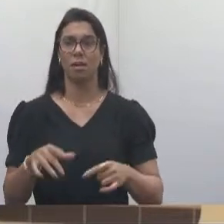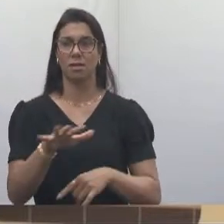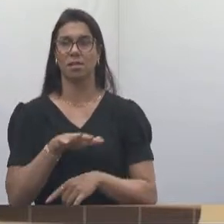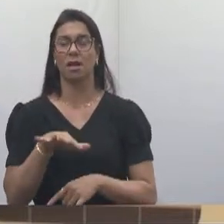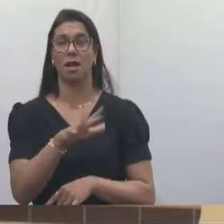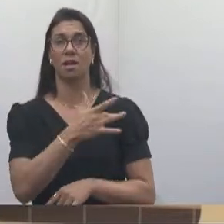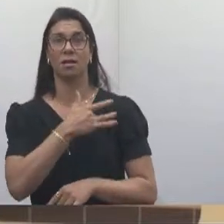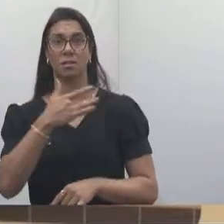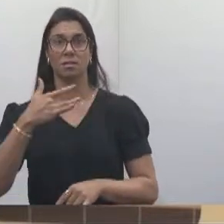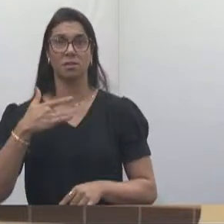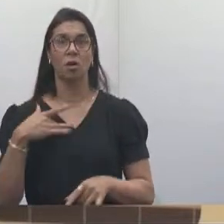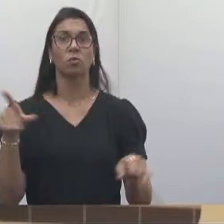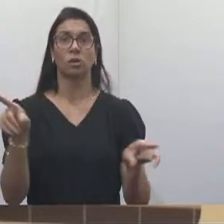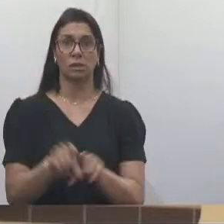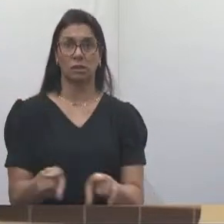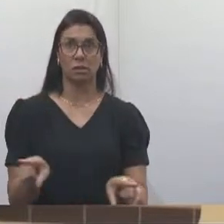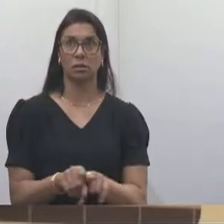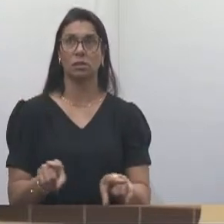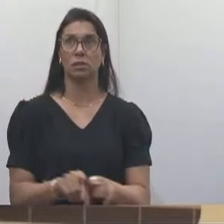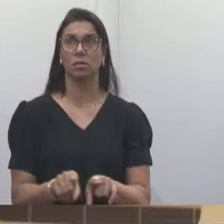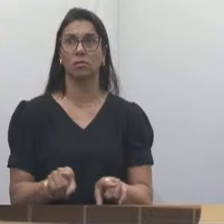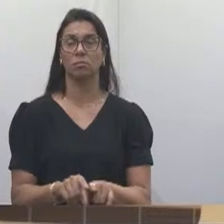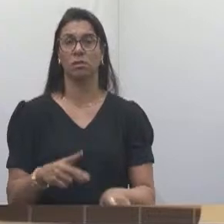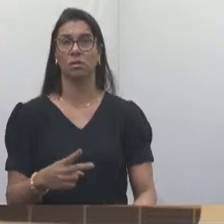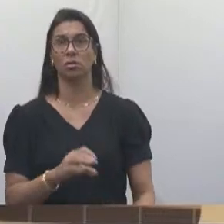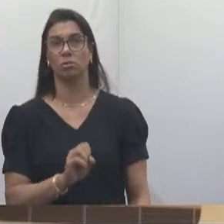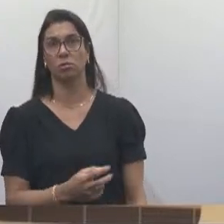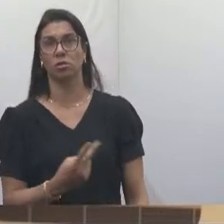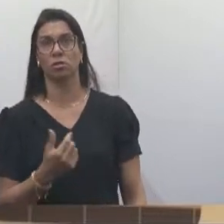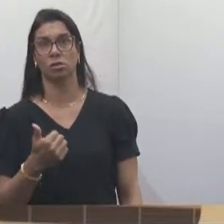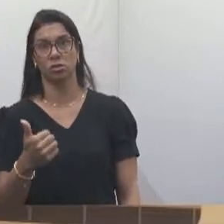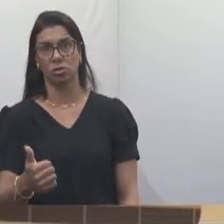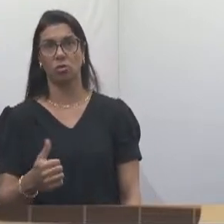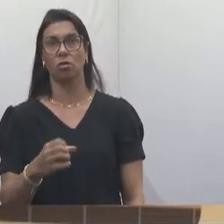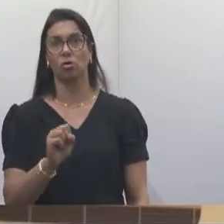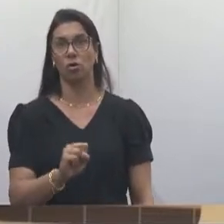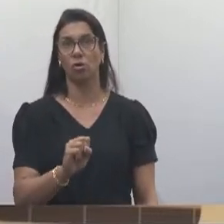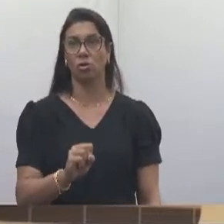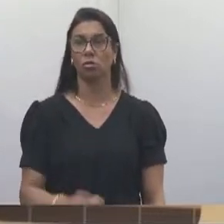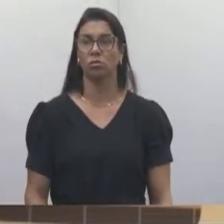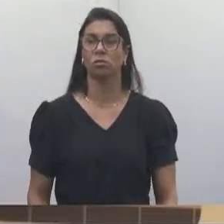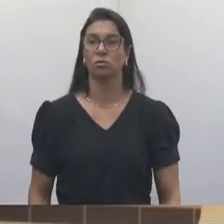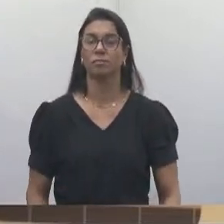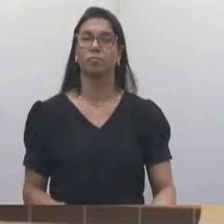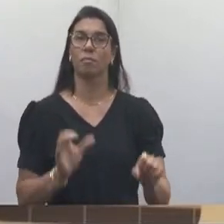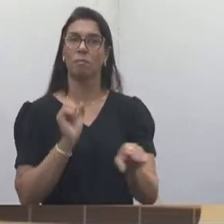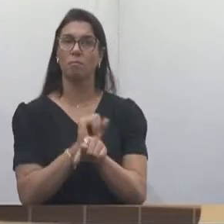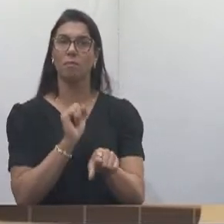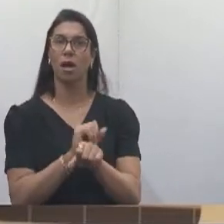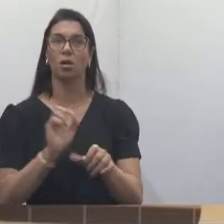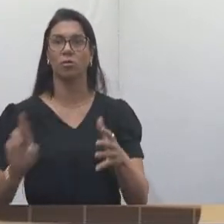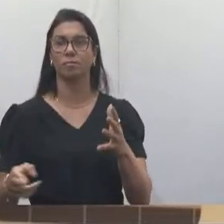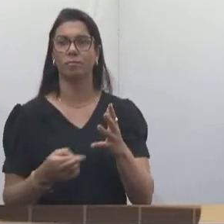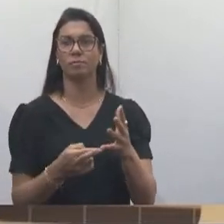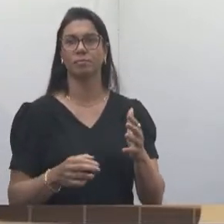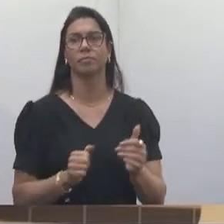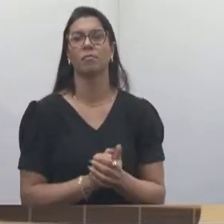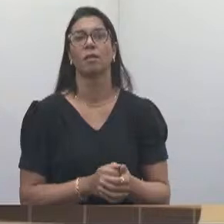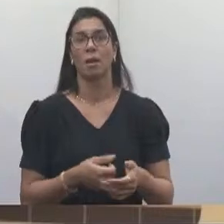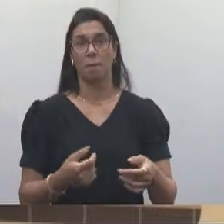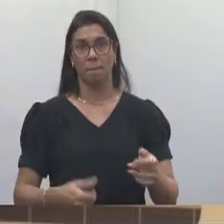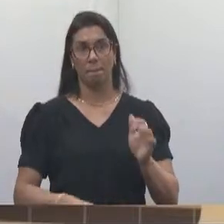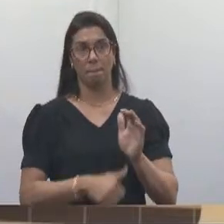grave, porque a saúde também, em 2018, teve a PEC que congelou os repasses. Primeiro, a tabela SUS está